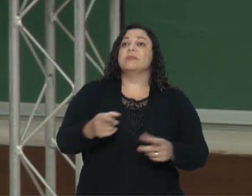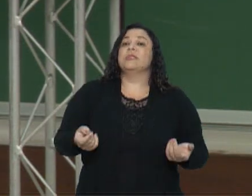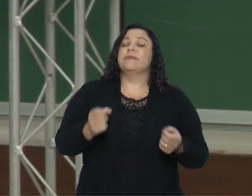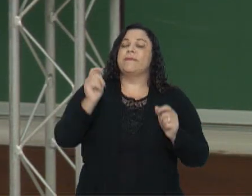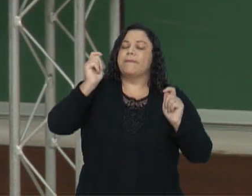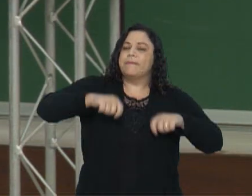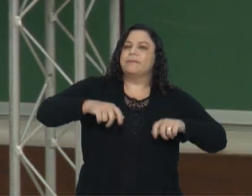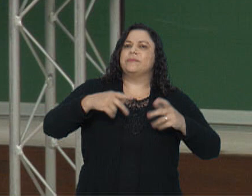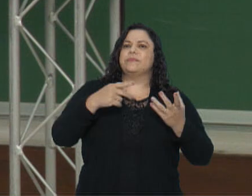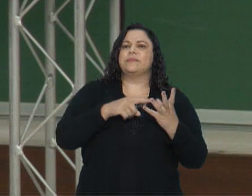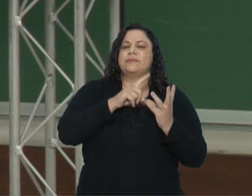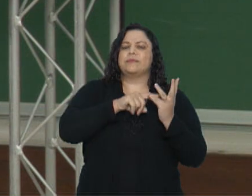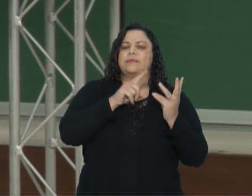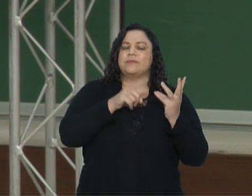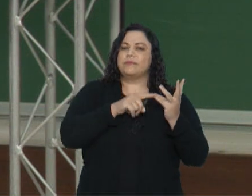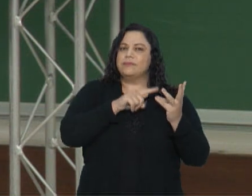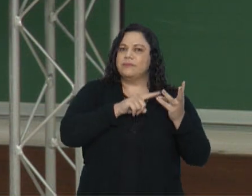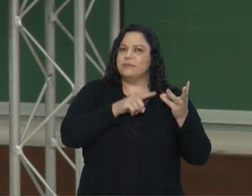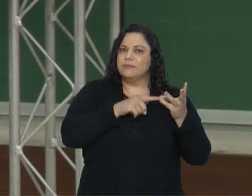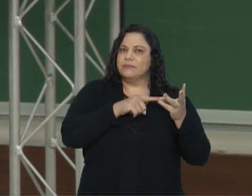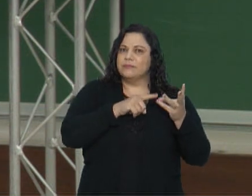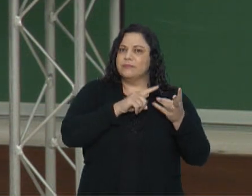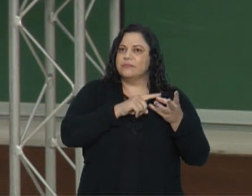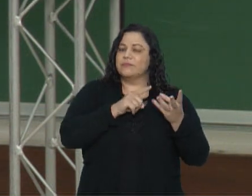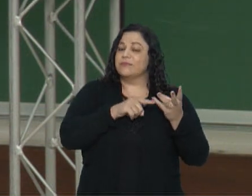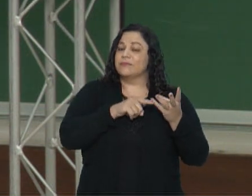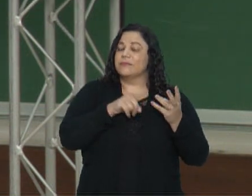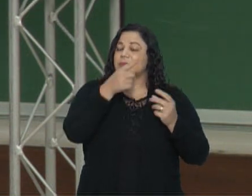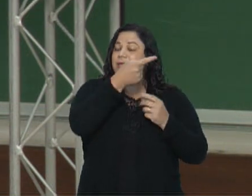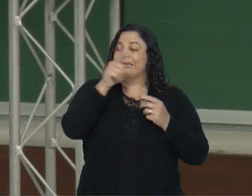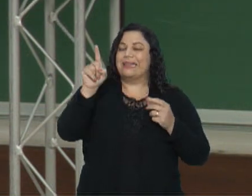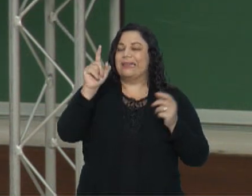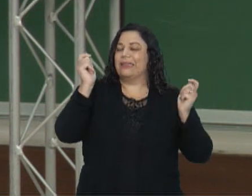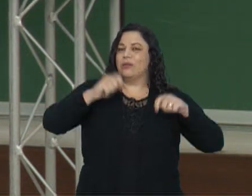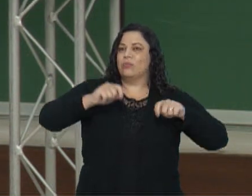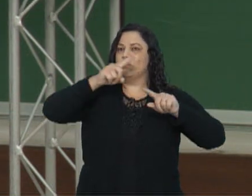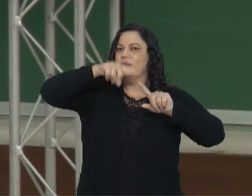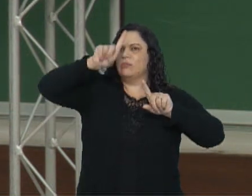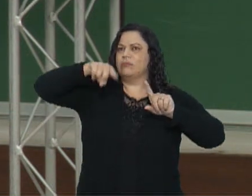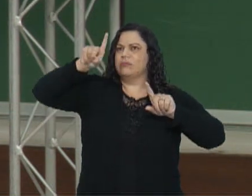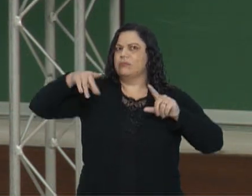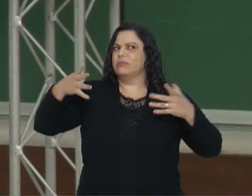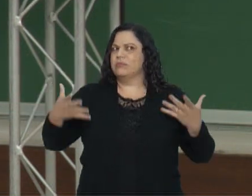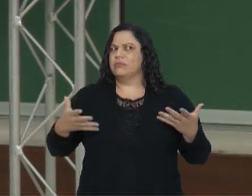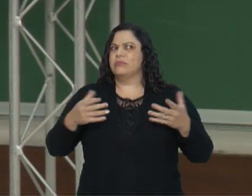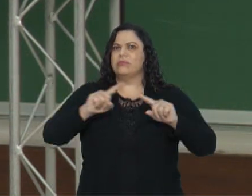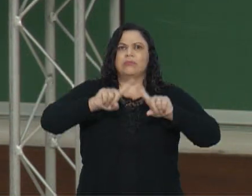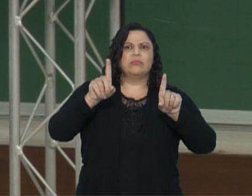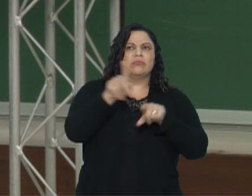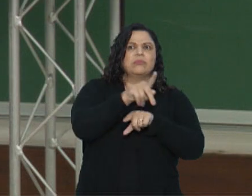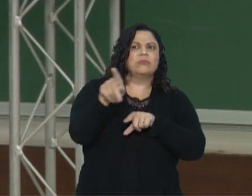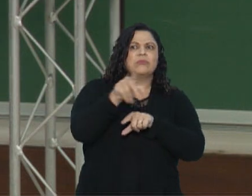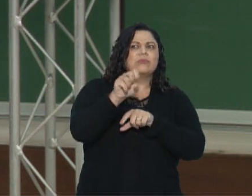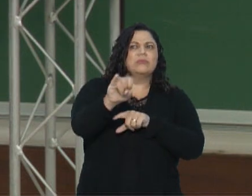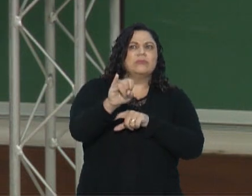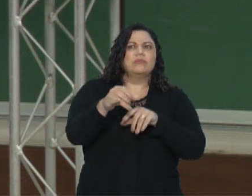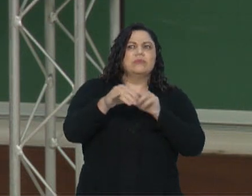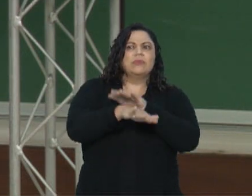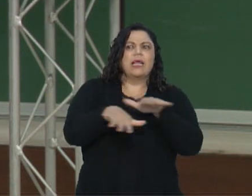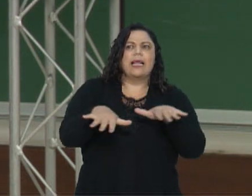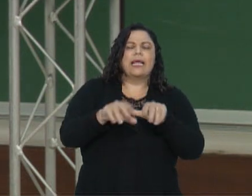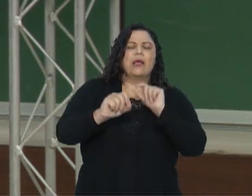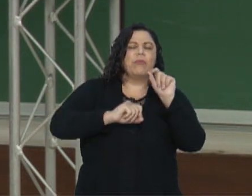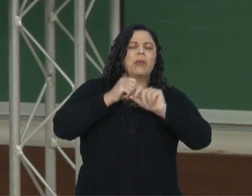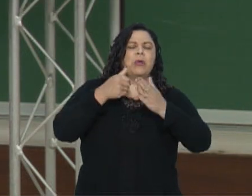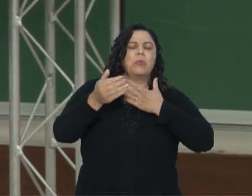em consoante, N, S, vogal, nós não podemos acentuá-la. Mas, professor, então se ela acabar em qualquer